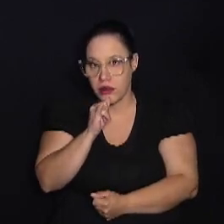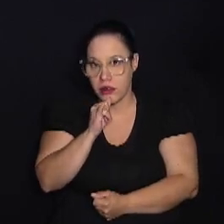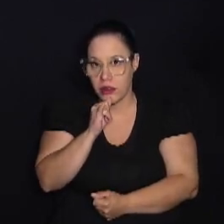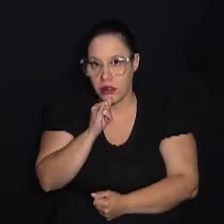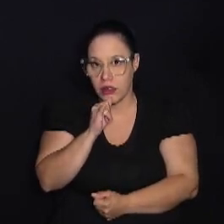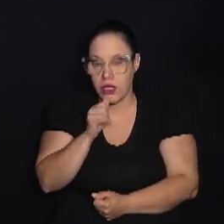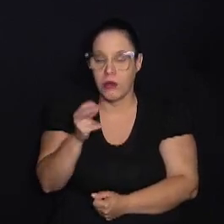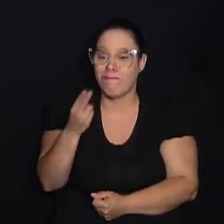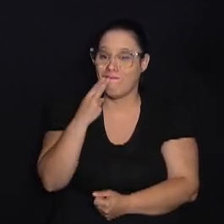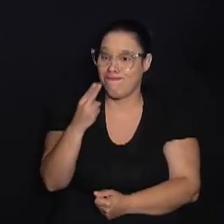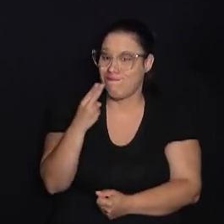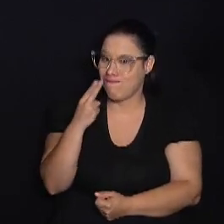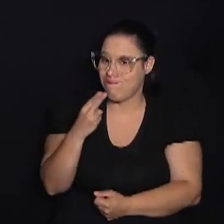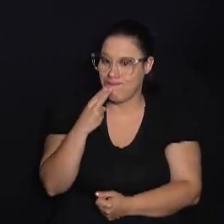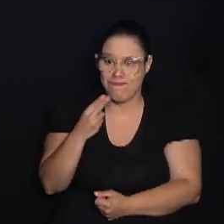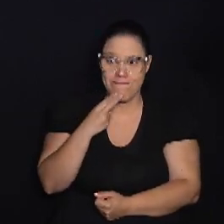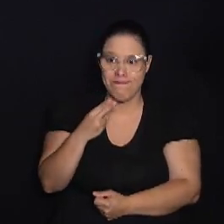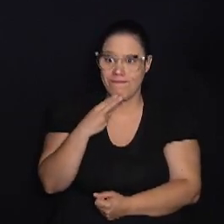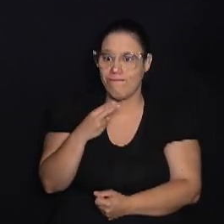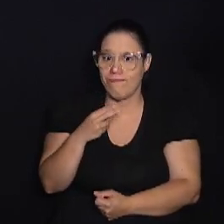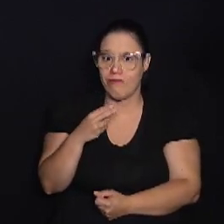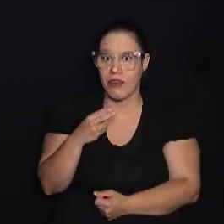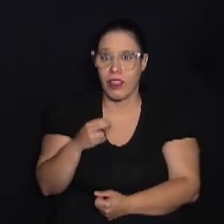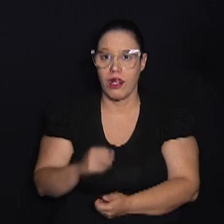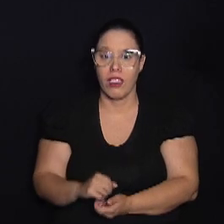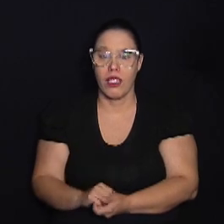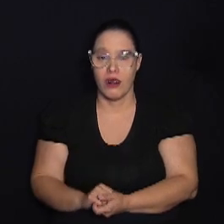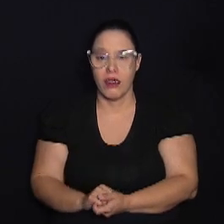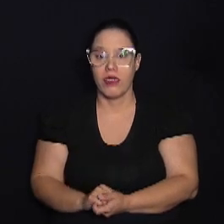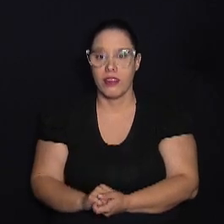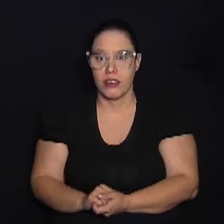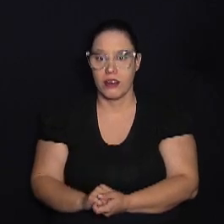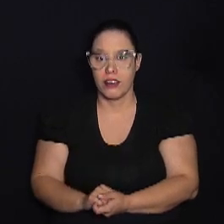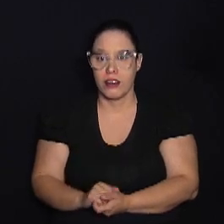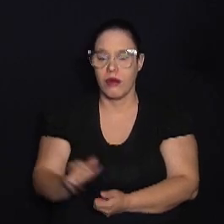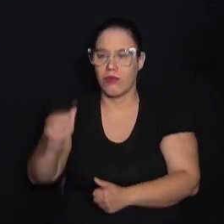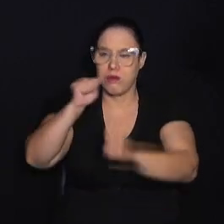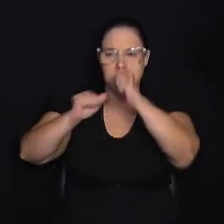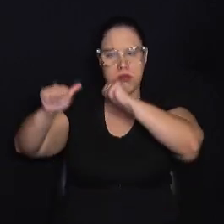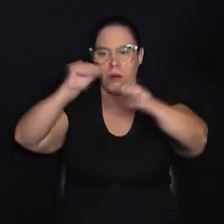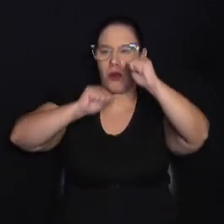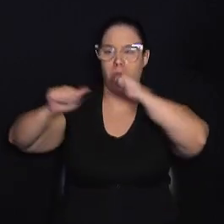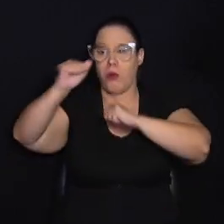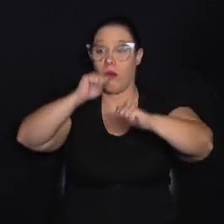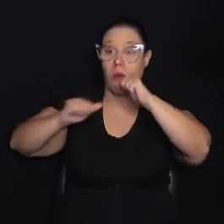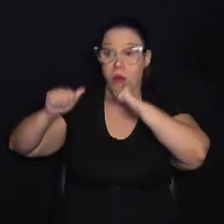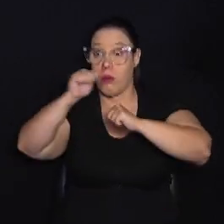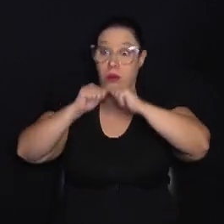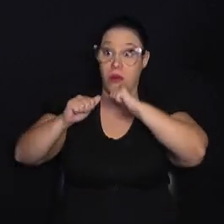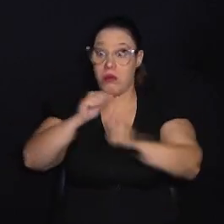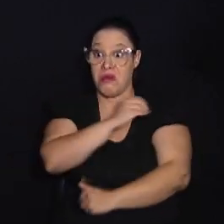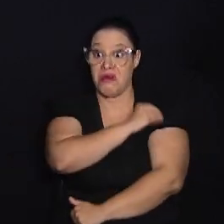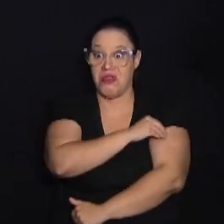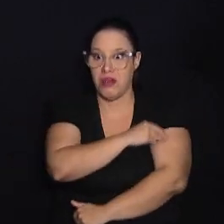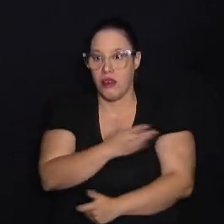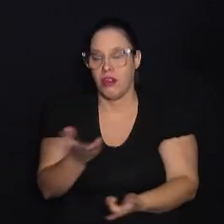de cigarro ou tabagismo, de modo geral, e o excesso de bebida alcoólica. São os fatores